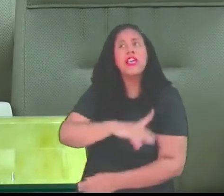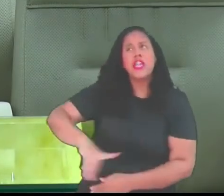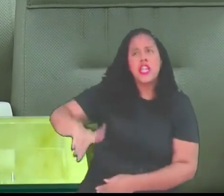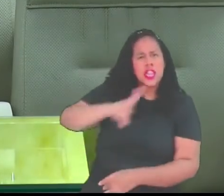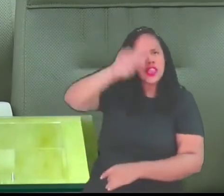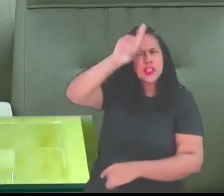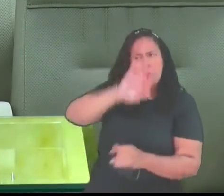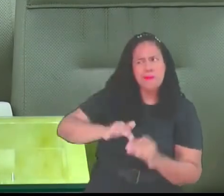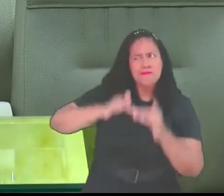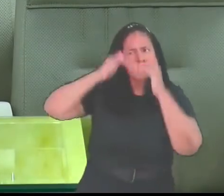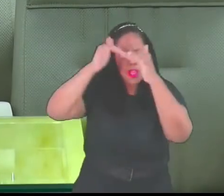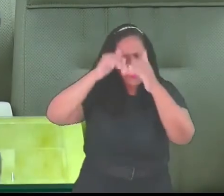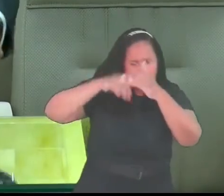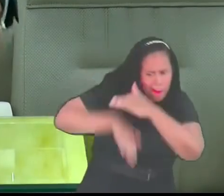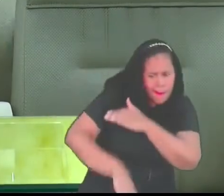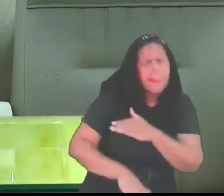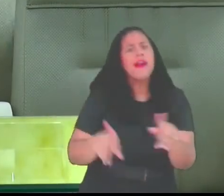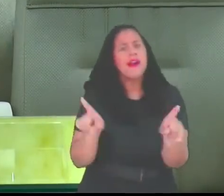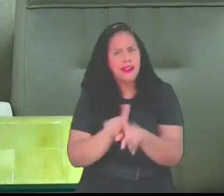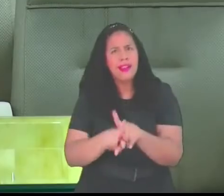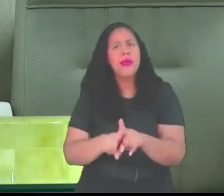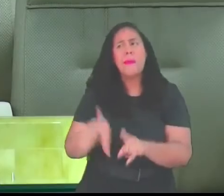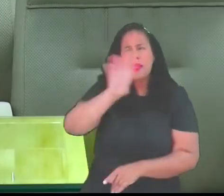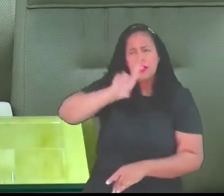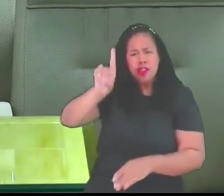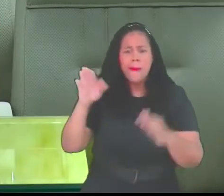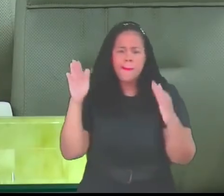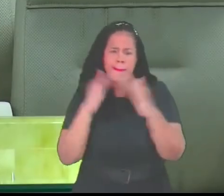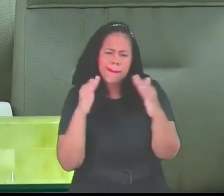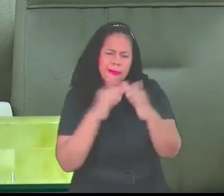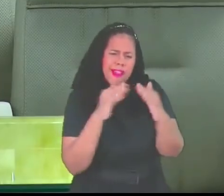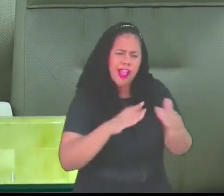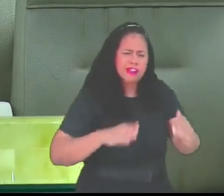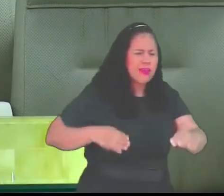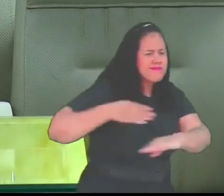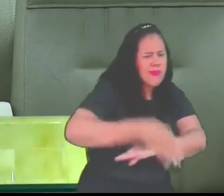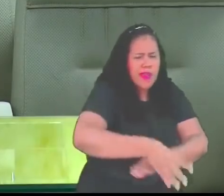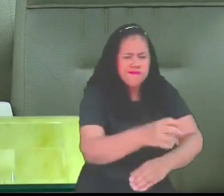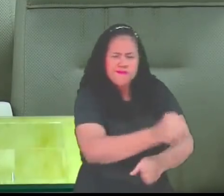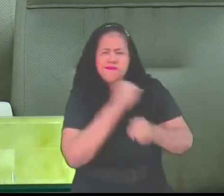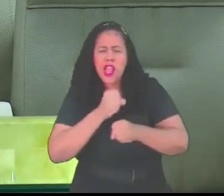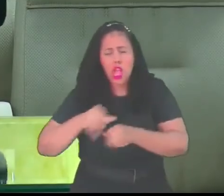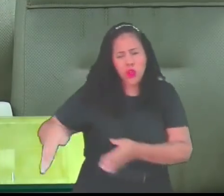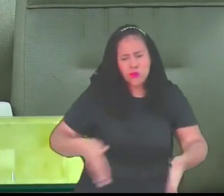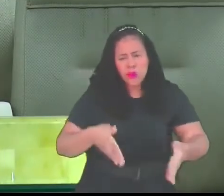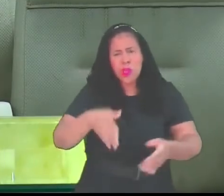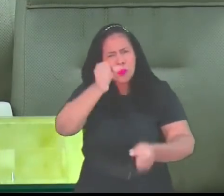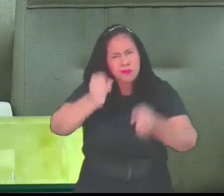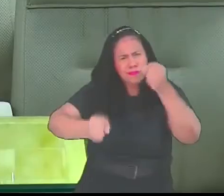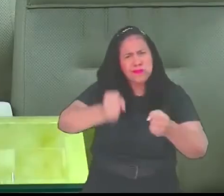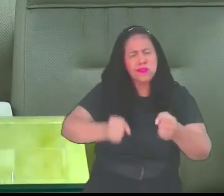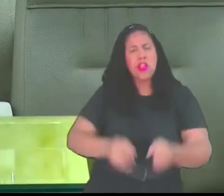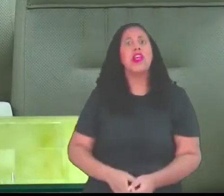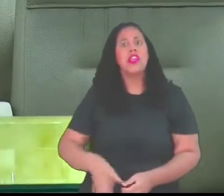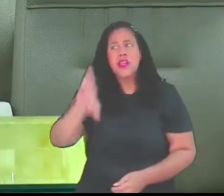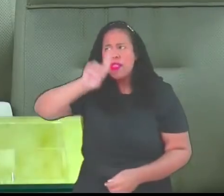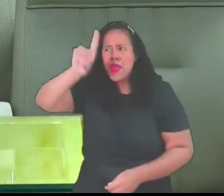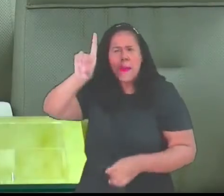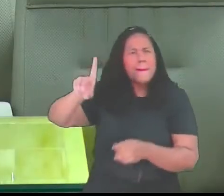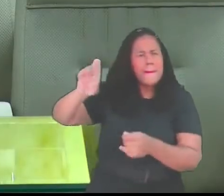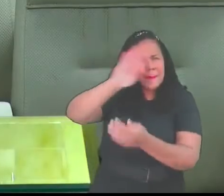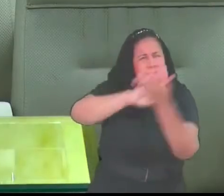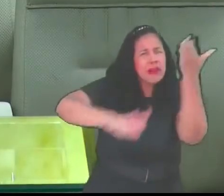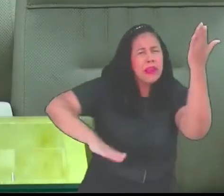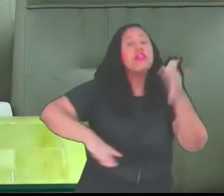cima. Deus pega embaixo. Deus pega em casa. Deus pega no caminho. Deus pega dirigindo. Deus pega voando. Mas